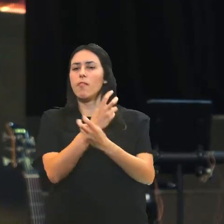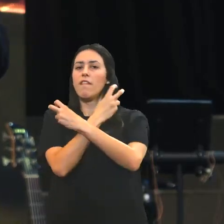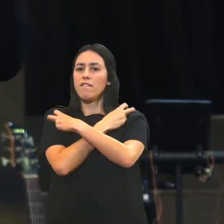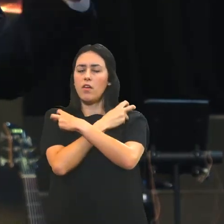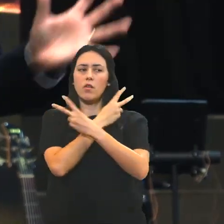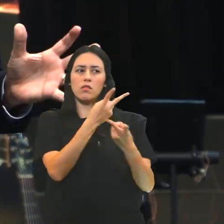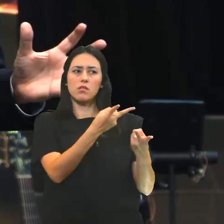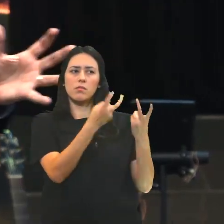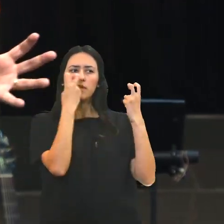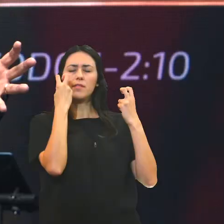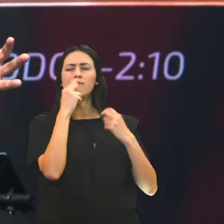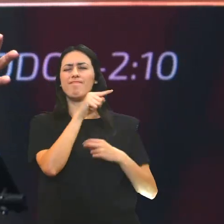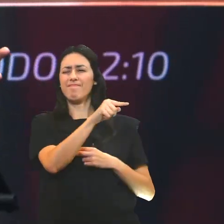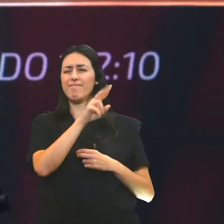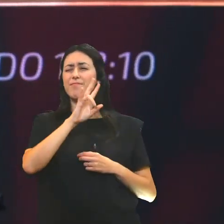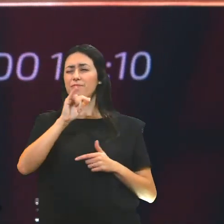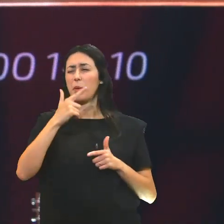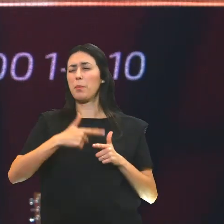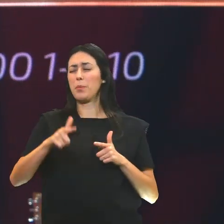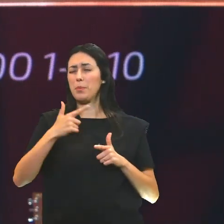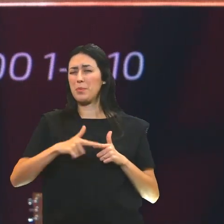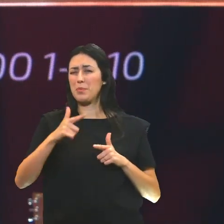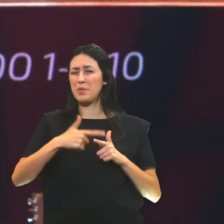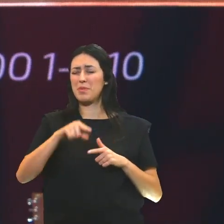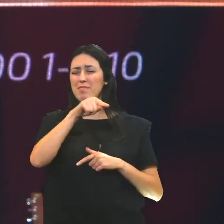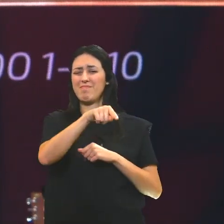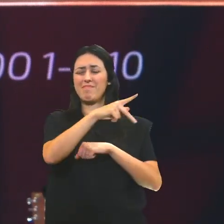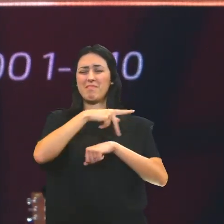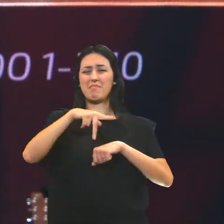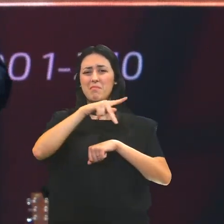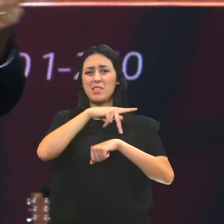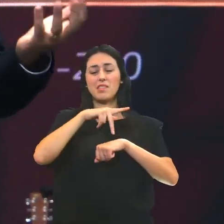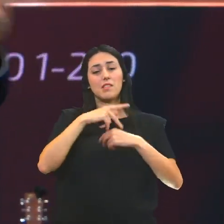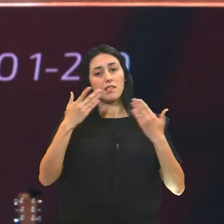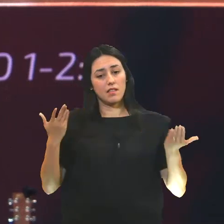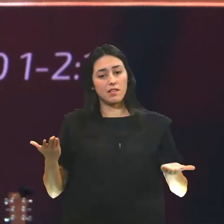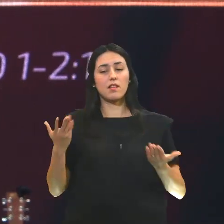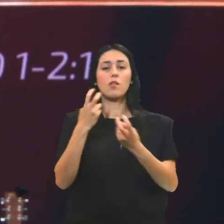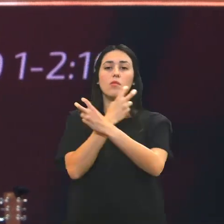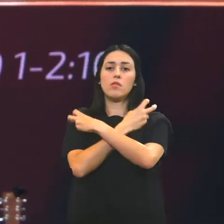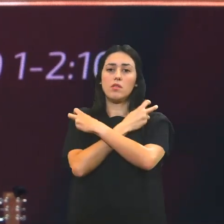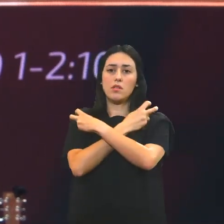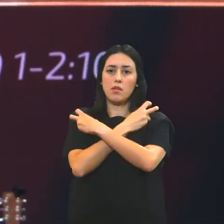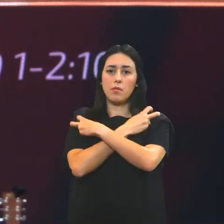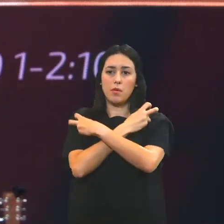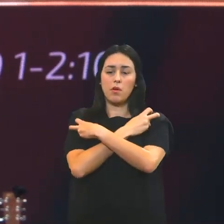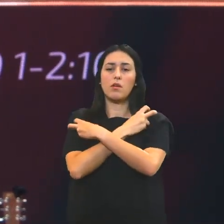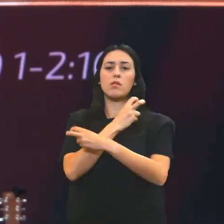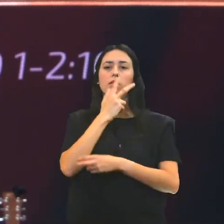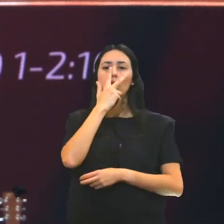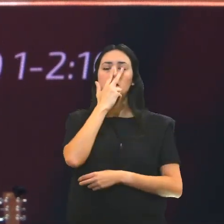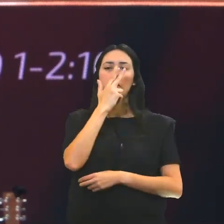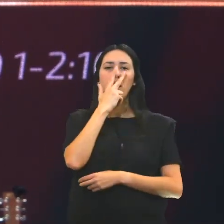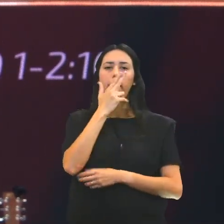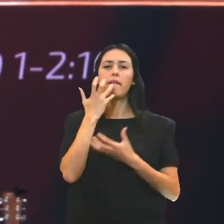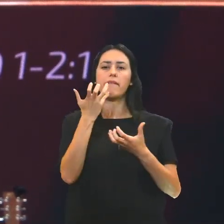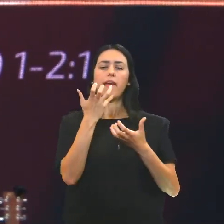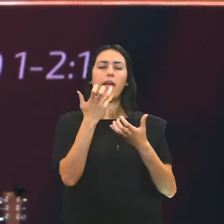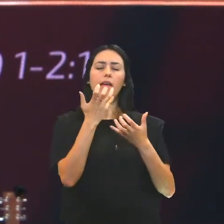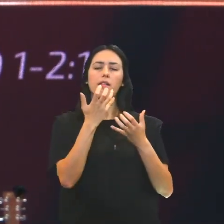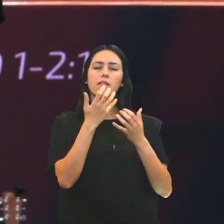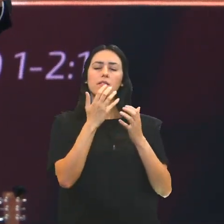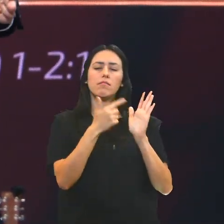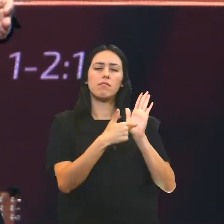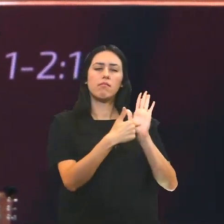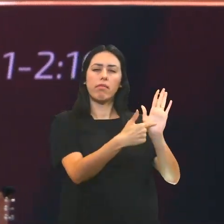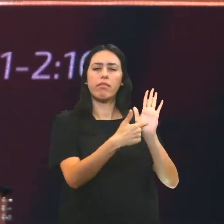ser um problema para aquele país. Então ele entra, e ele representa Satanás para a nossa vida hoje nessa história, né?